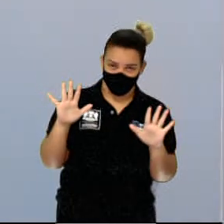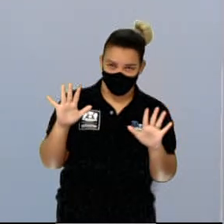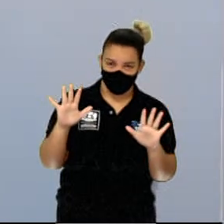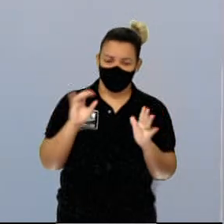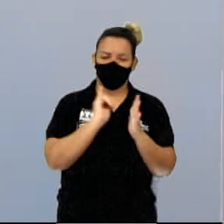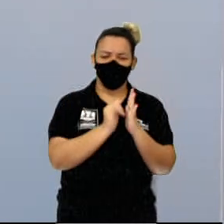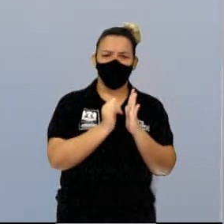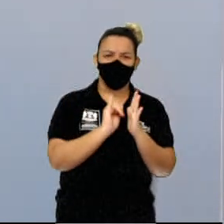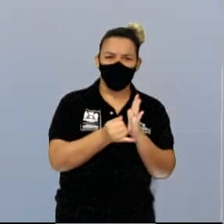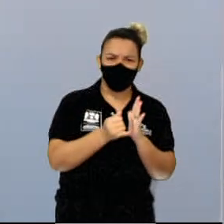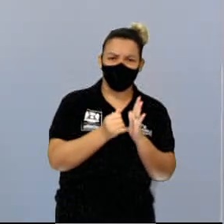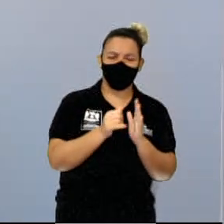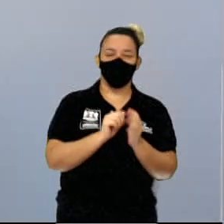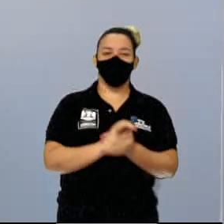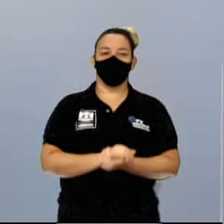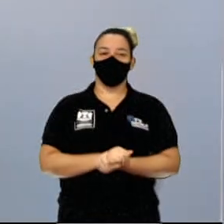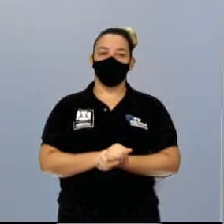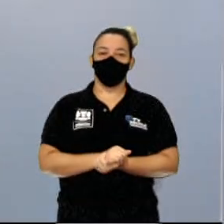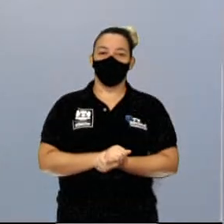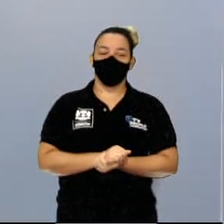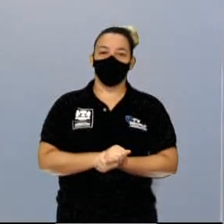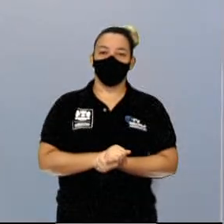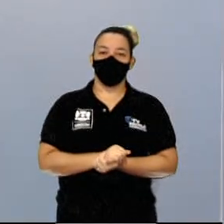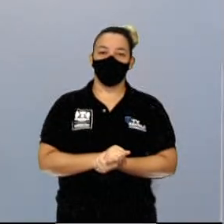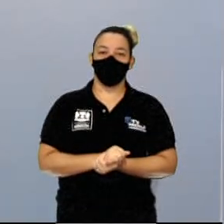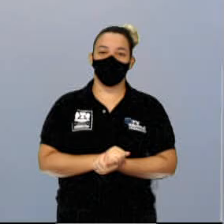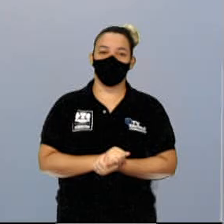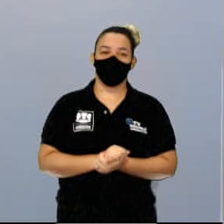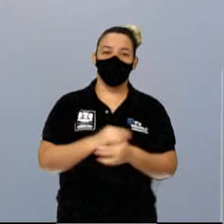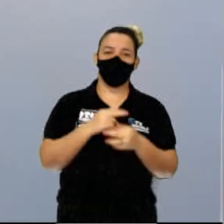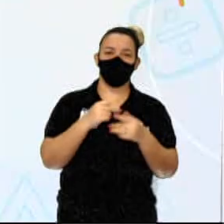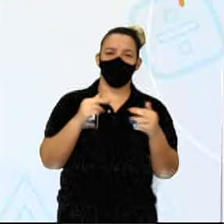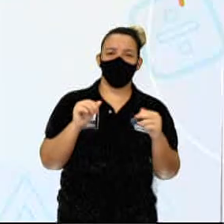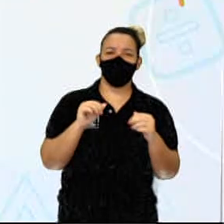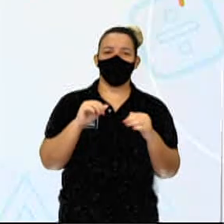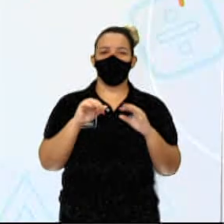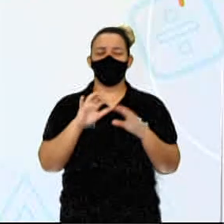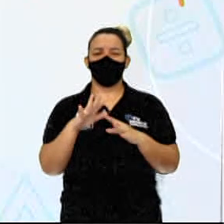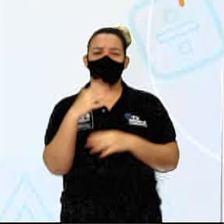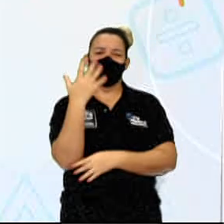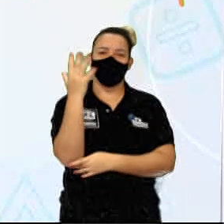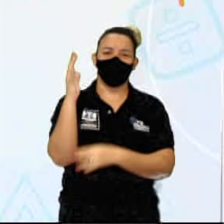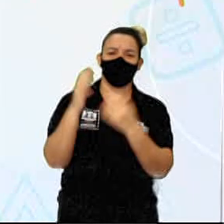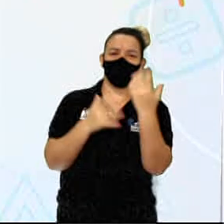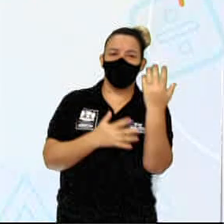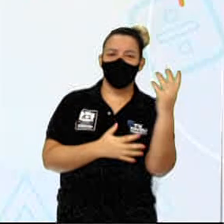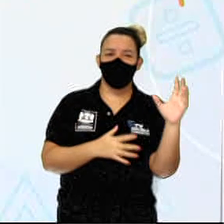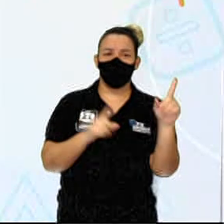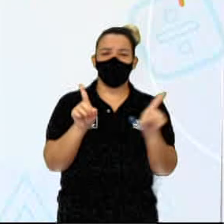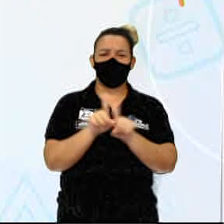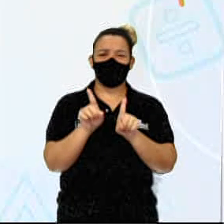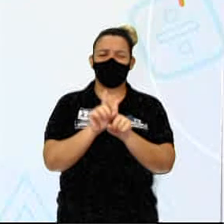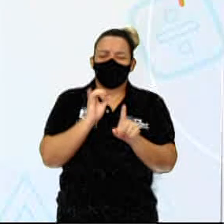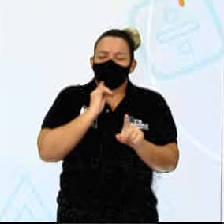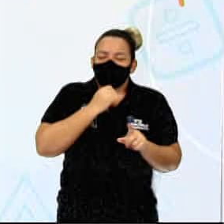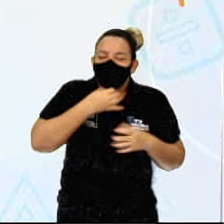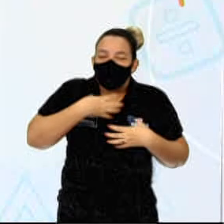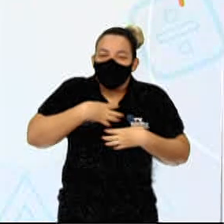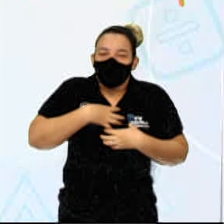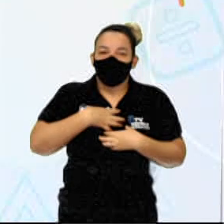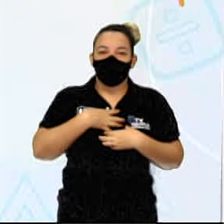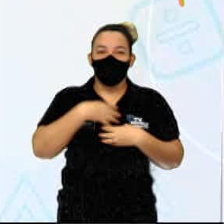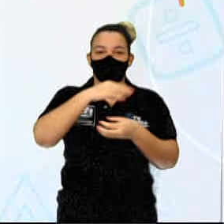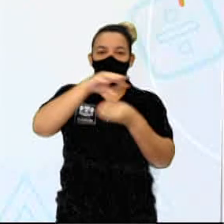narrativa alegórica, tá? Dos diversos aspectos da natureza humana, seus dramas e conflitos. Sua